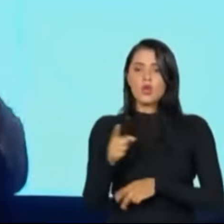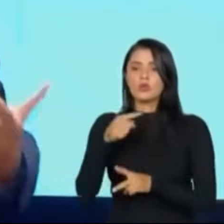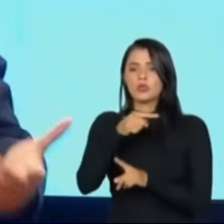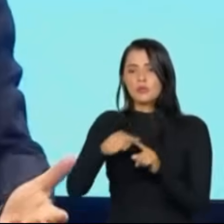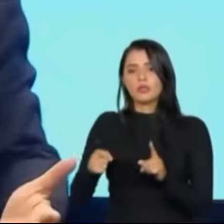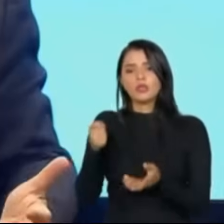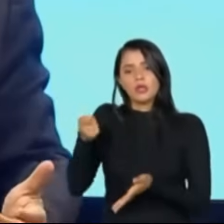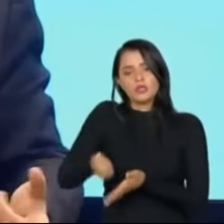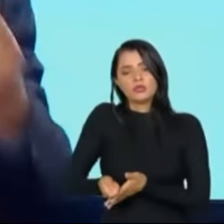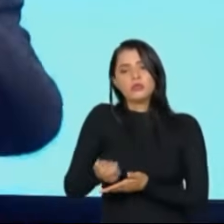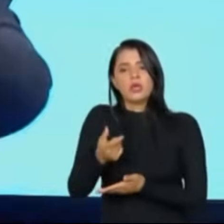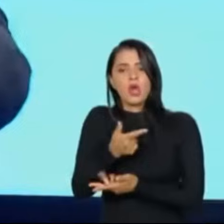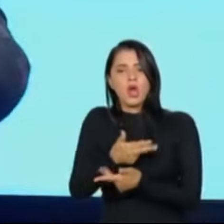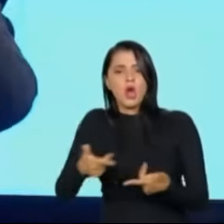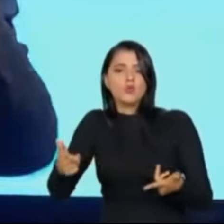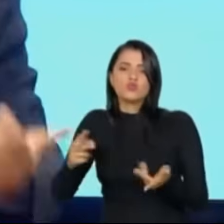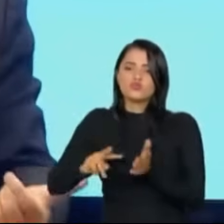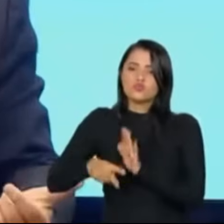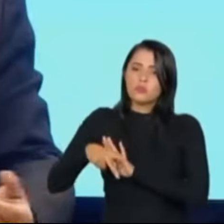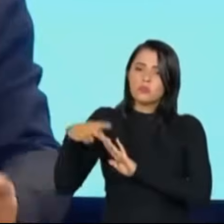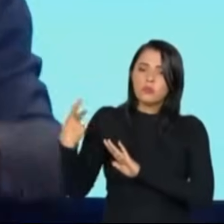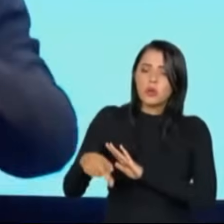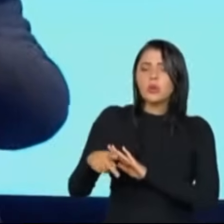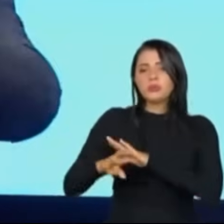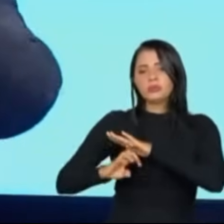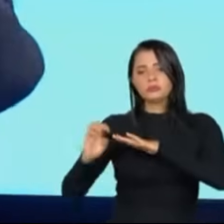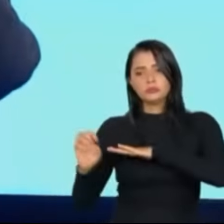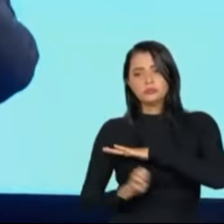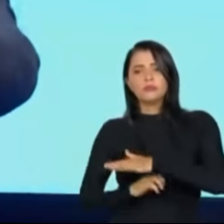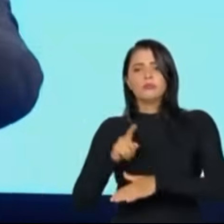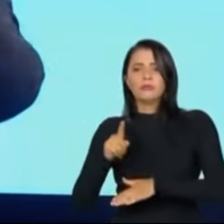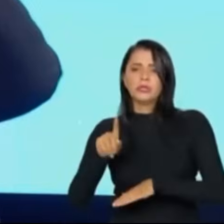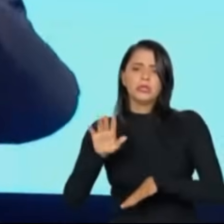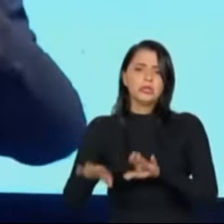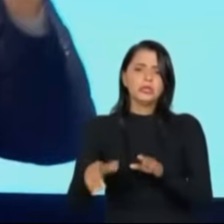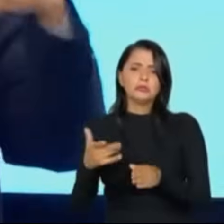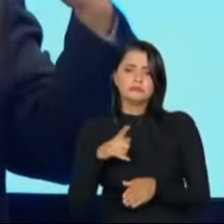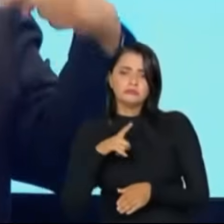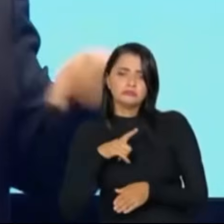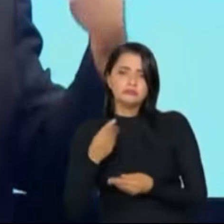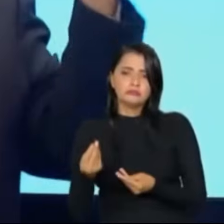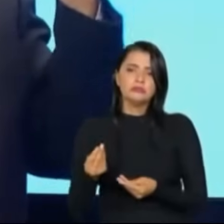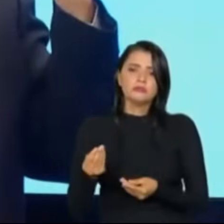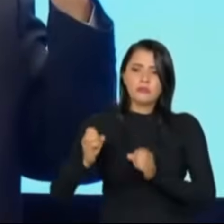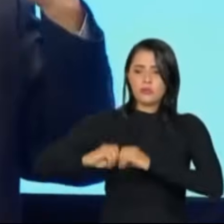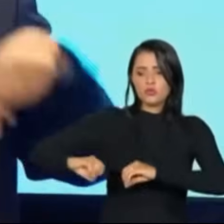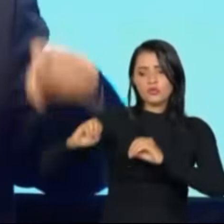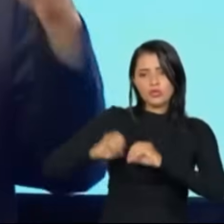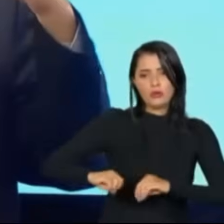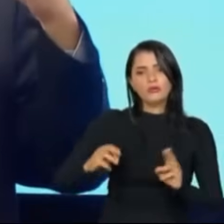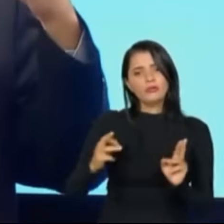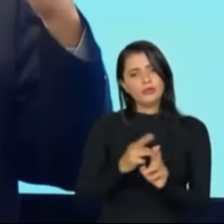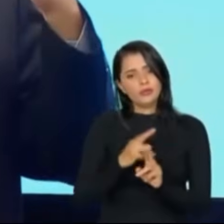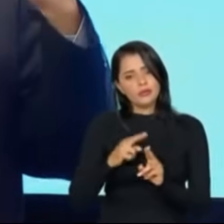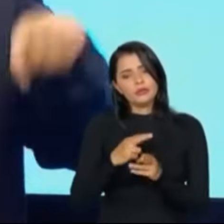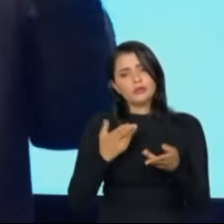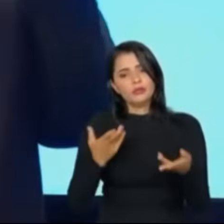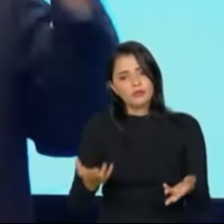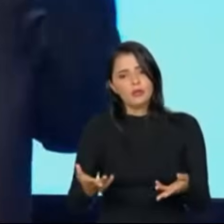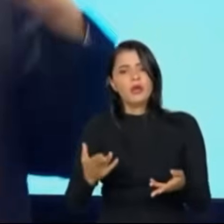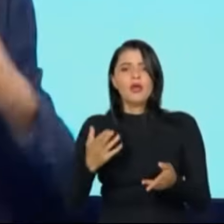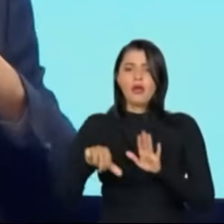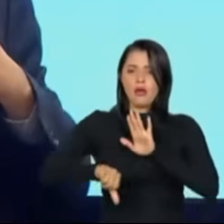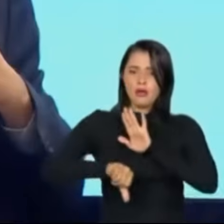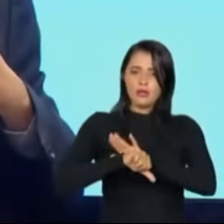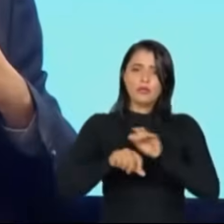para pagamento de alguns acionistas minoritários que supostamente teriam sido lesados em relação a